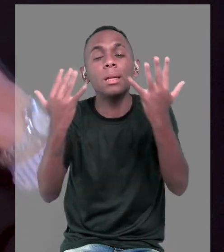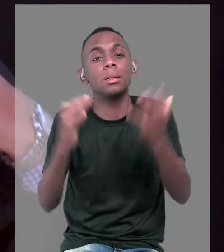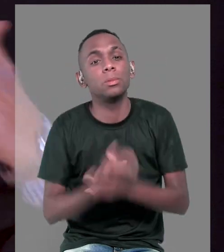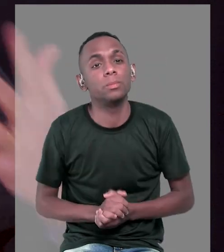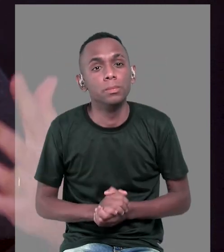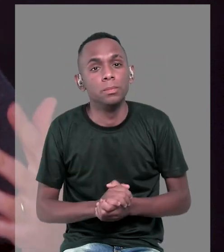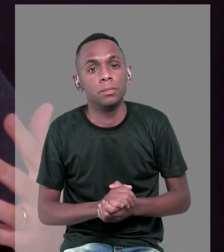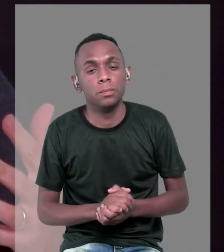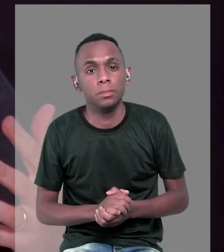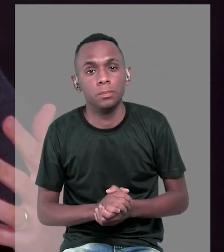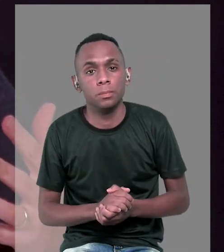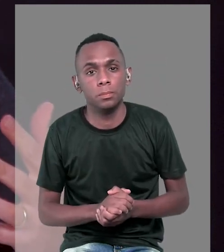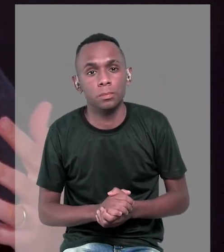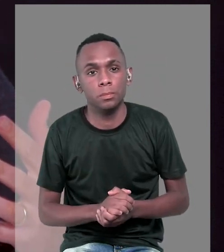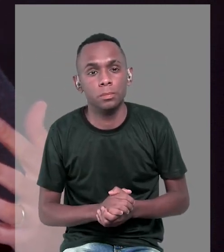Ele não falará.